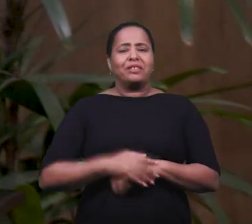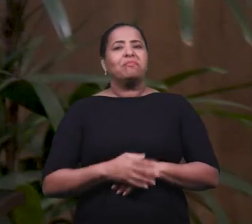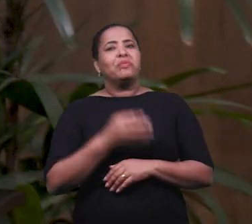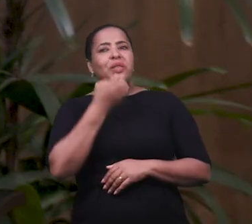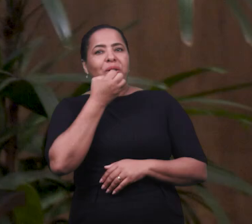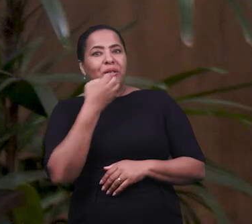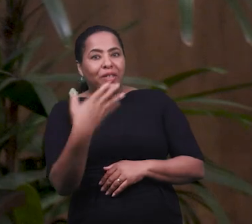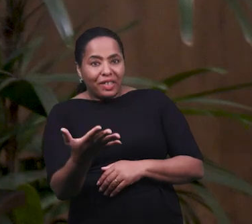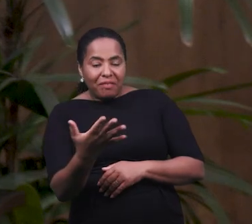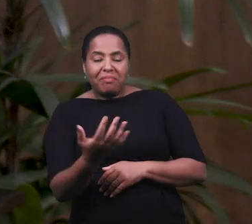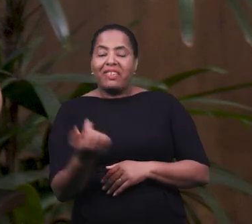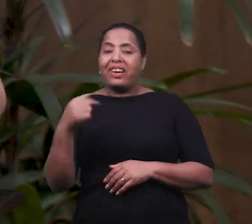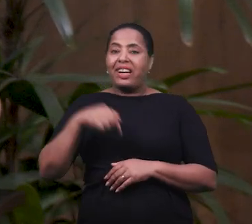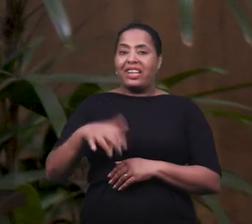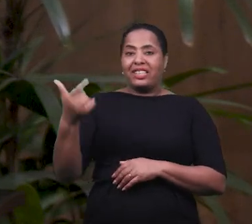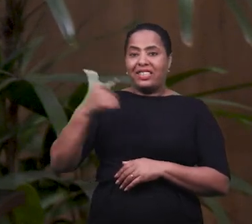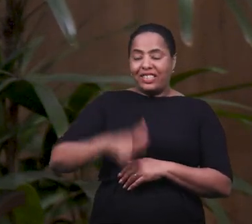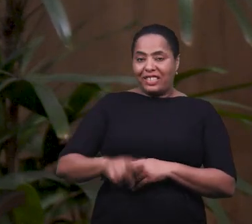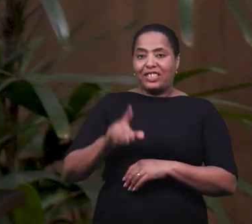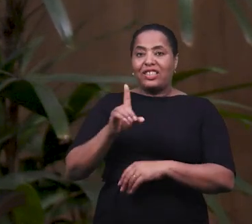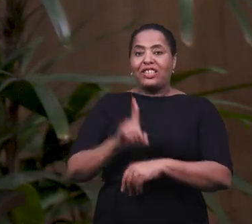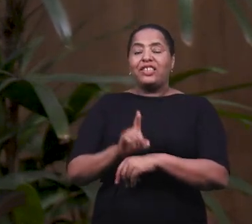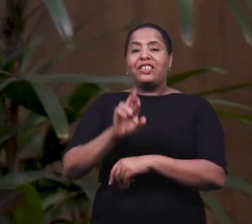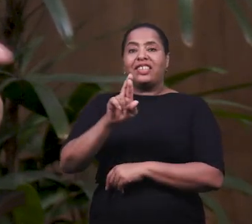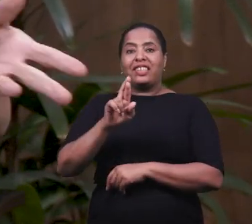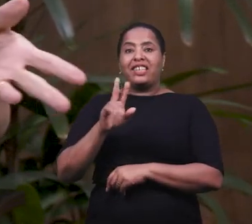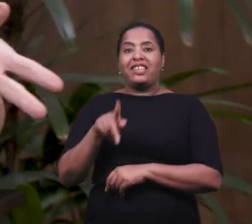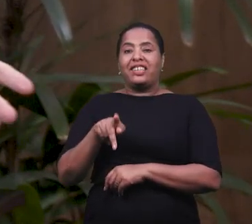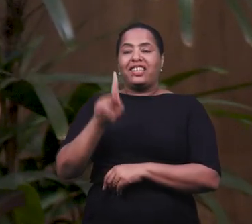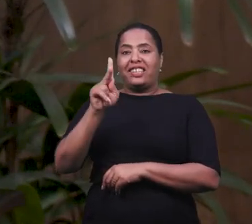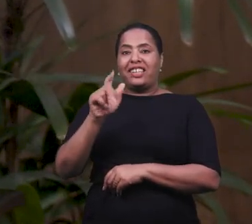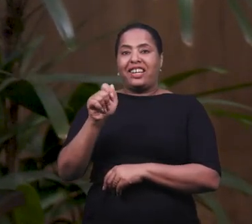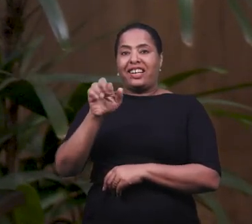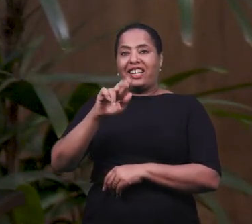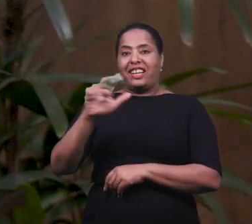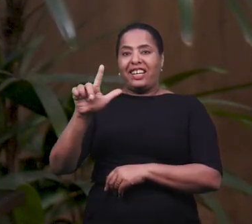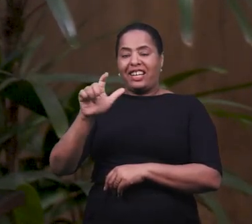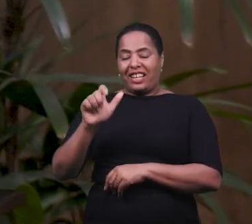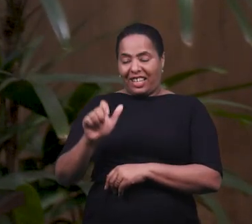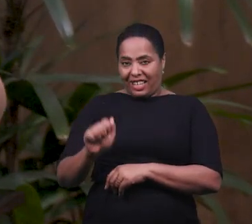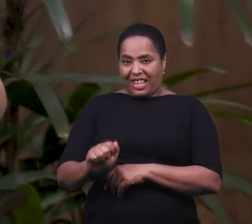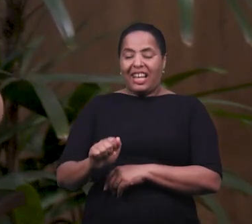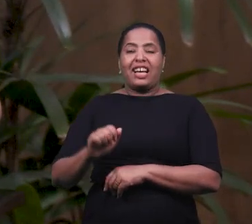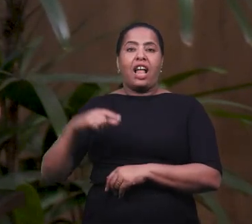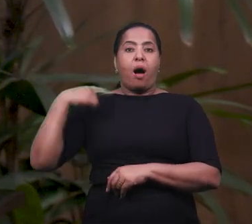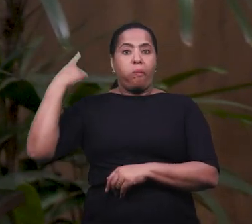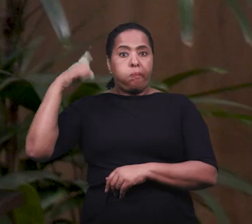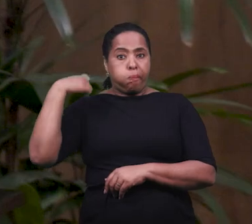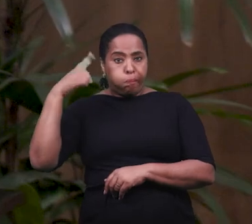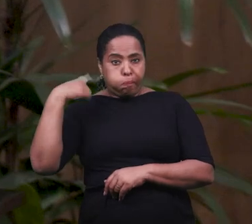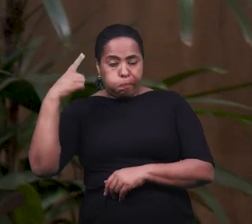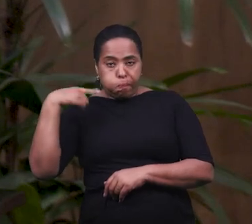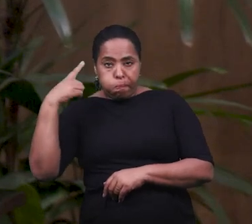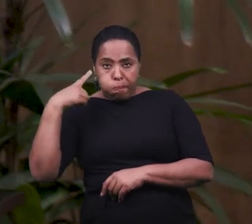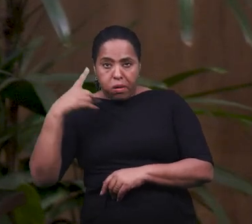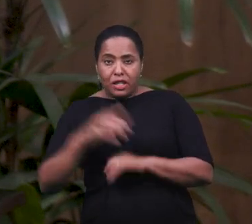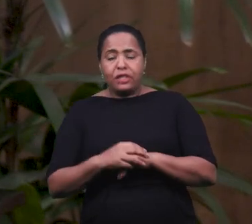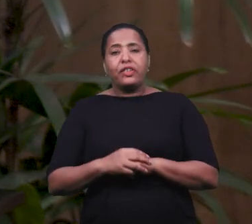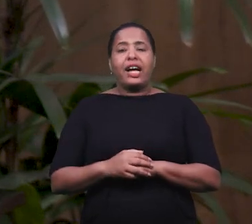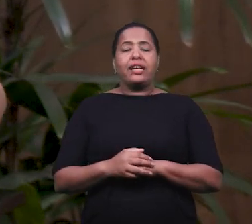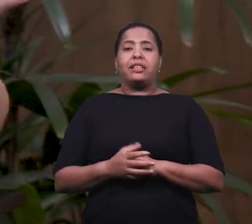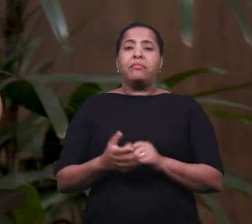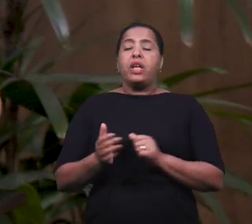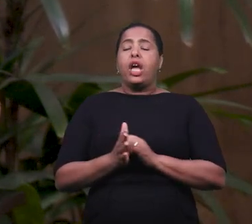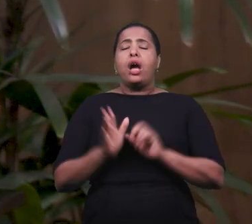bom estarmos aqui, então, com a doutora Carla. Ela é advogada, especialista em questões previdenciárias. Ela